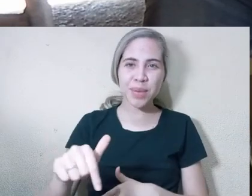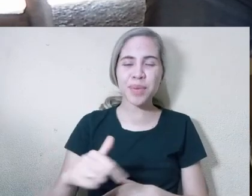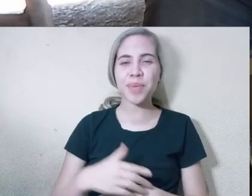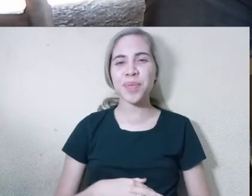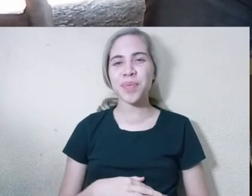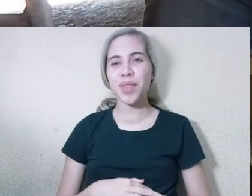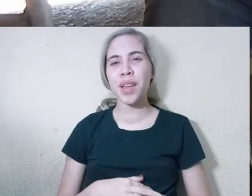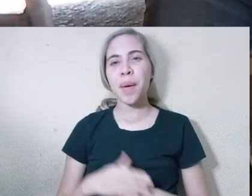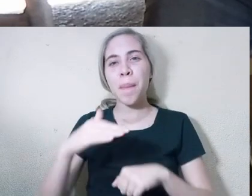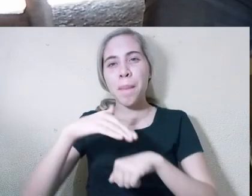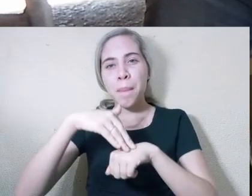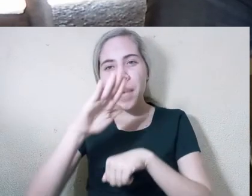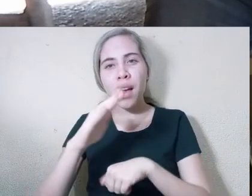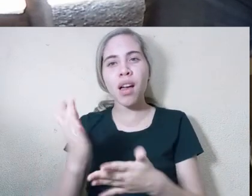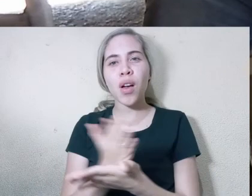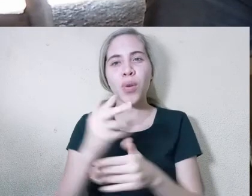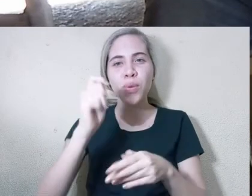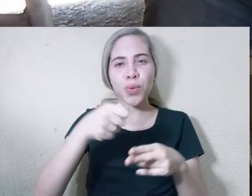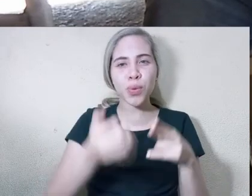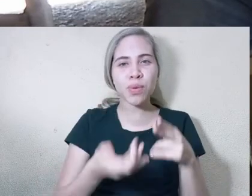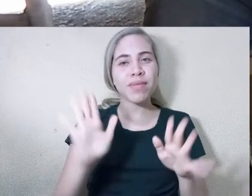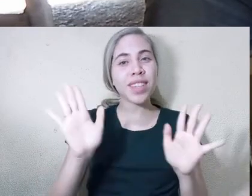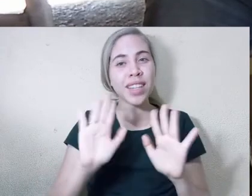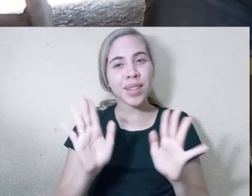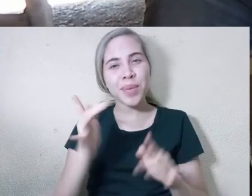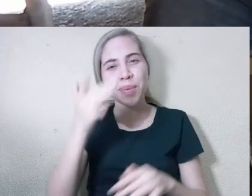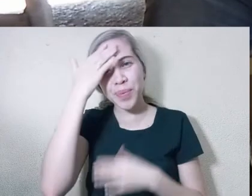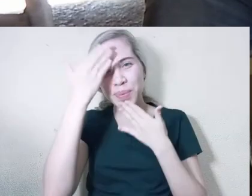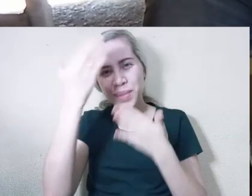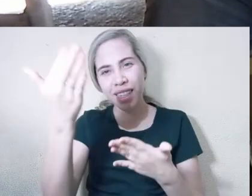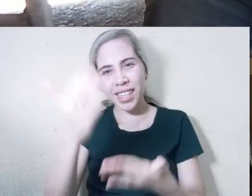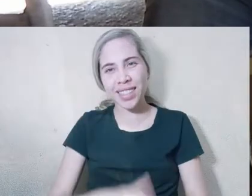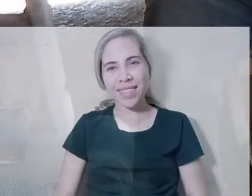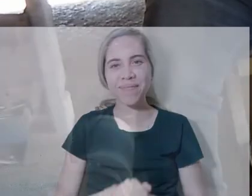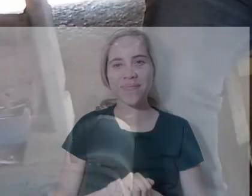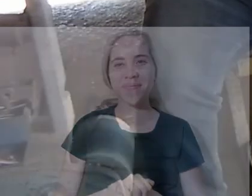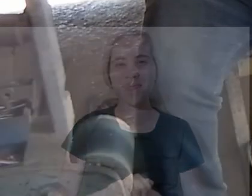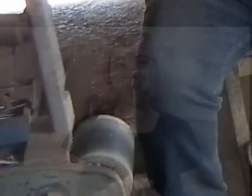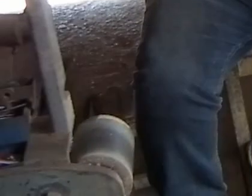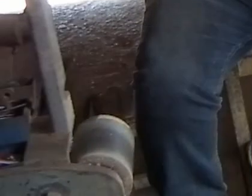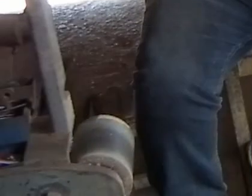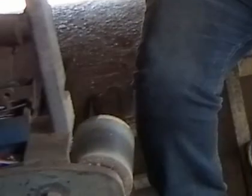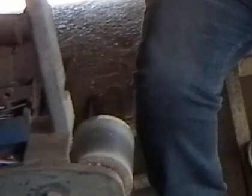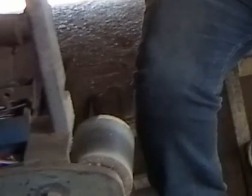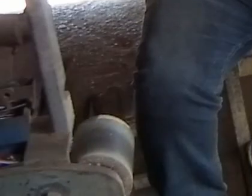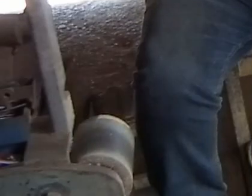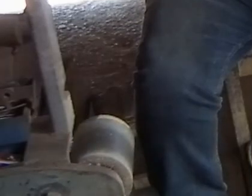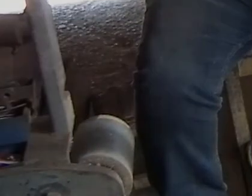até a próxima, a gente com mais alguns cuteleiros. Até a próxima, pessoal. Obrigado.